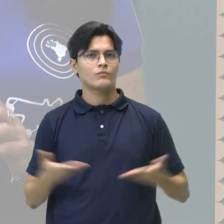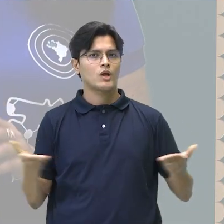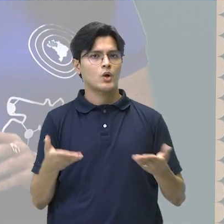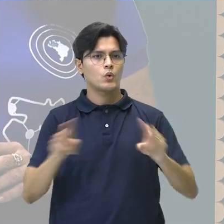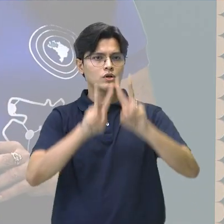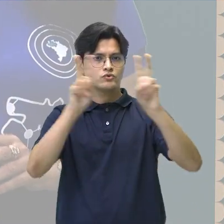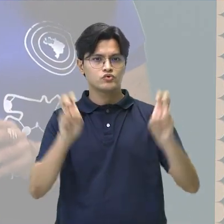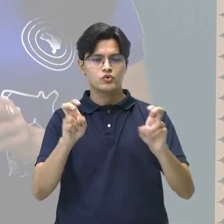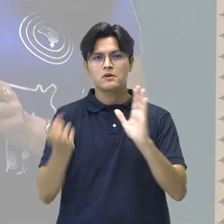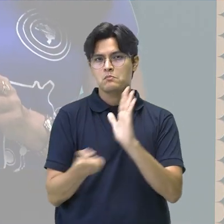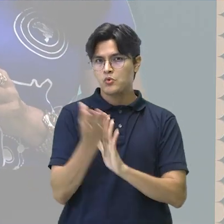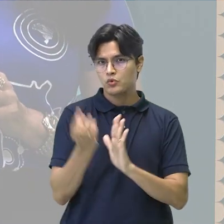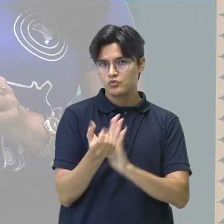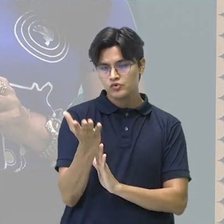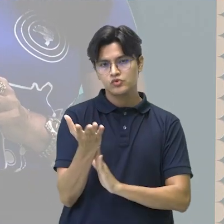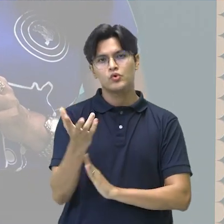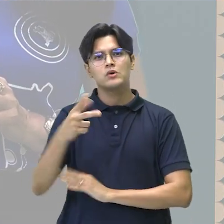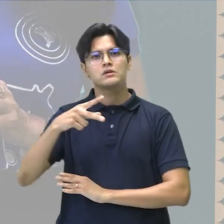produções individuais,